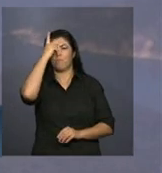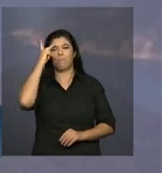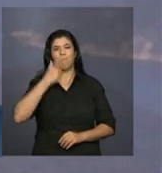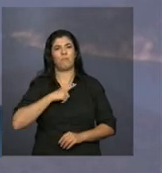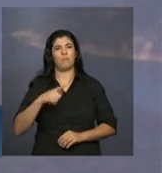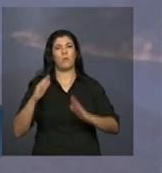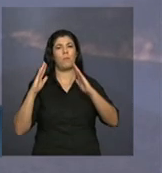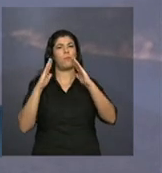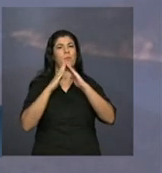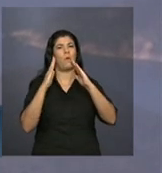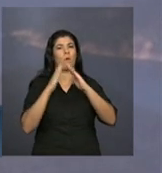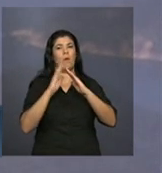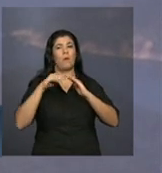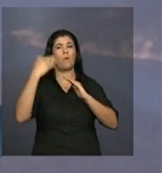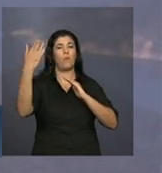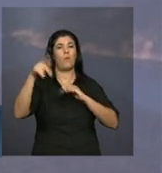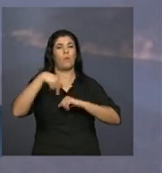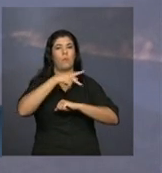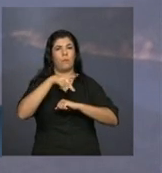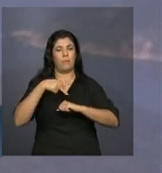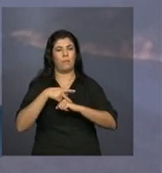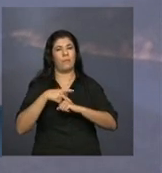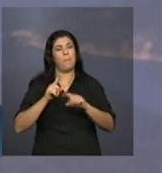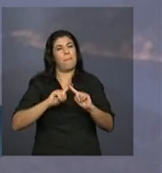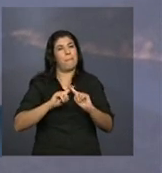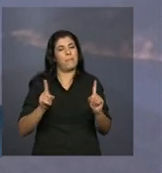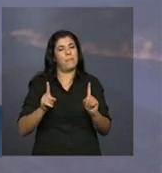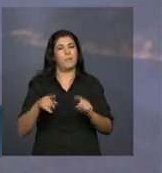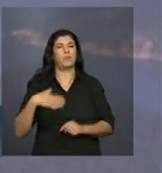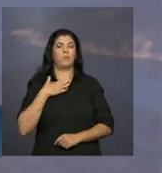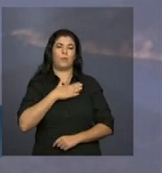no Brasil, não moram no Brasil, mas